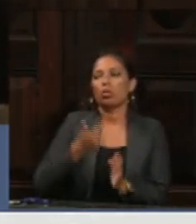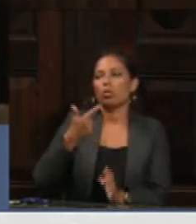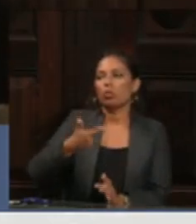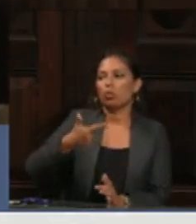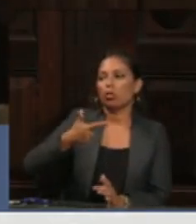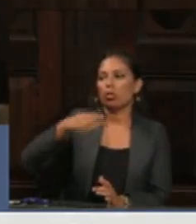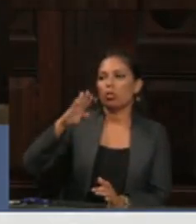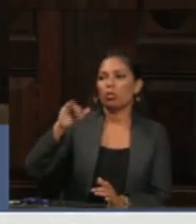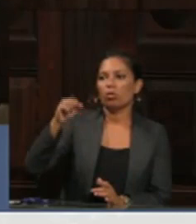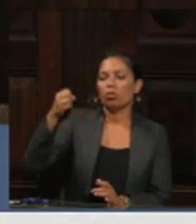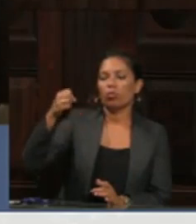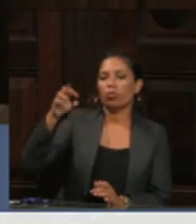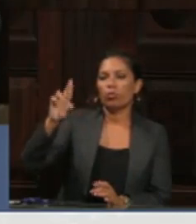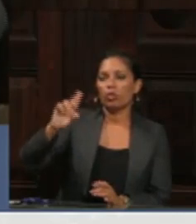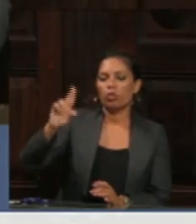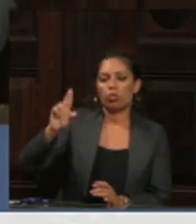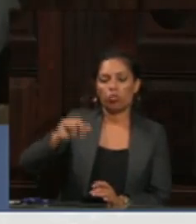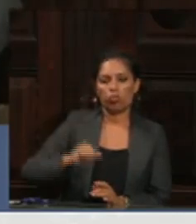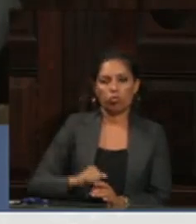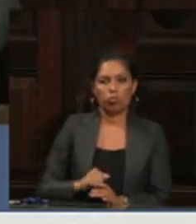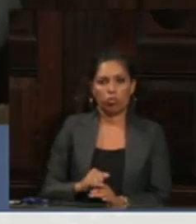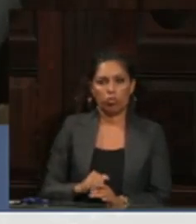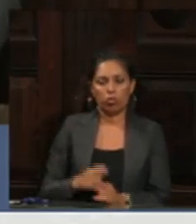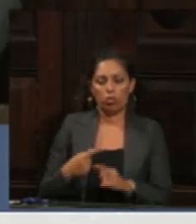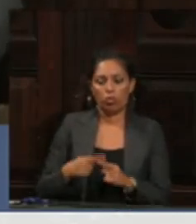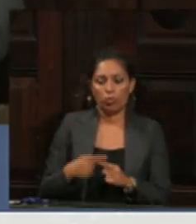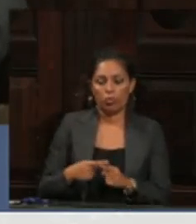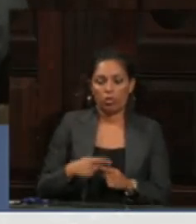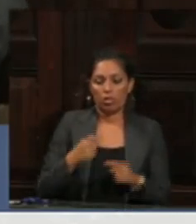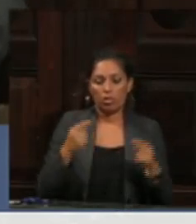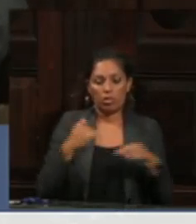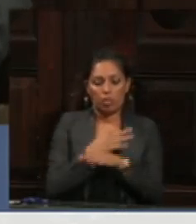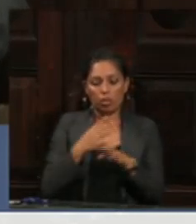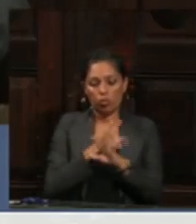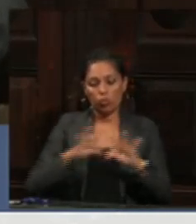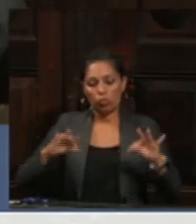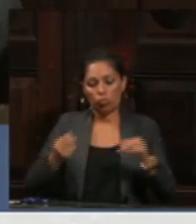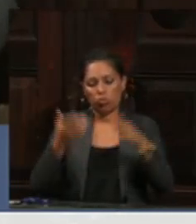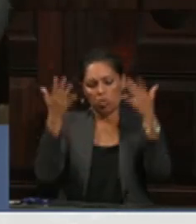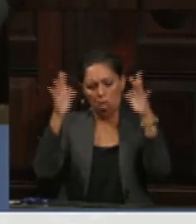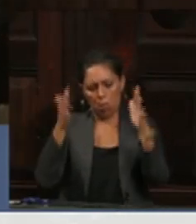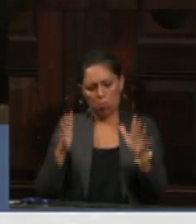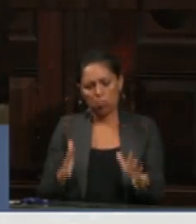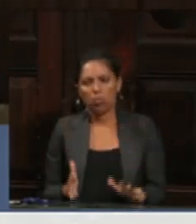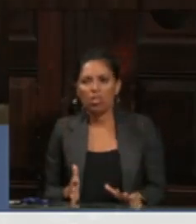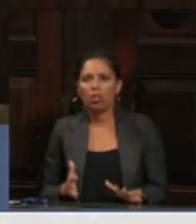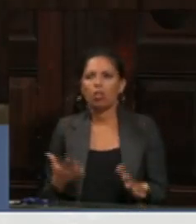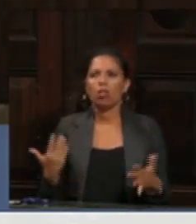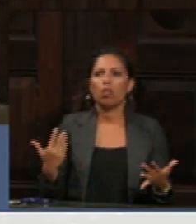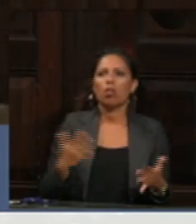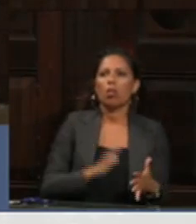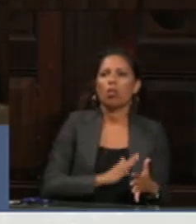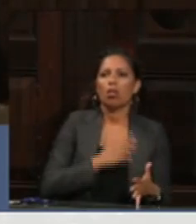tem um telhado do HPM, do Hospital Público Municipal de Macaé, desabando sobre mulher